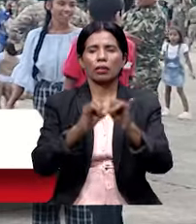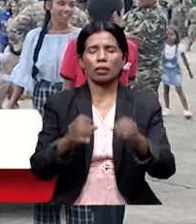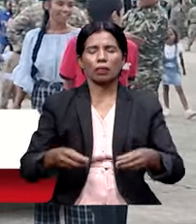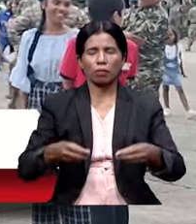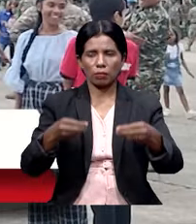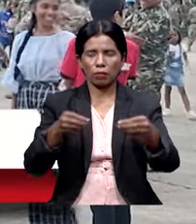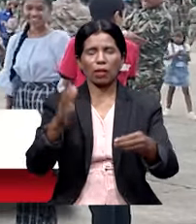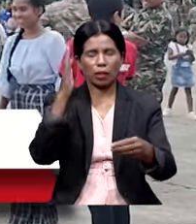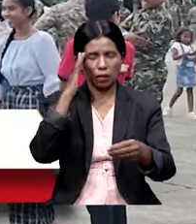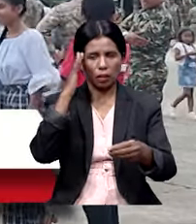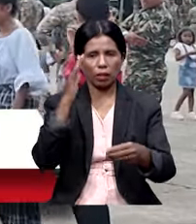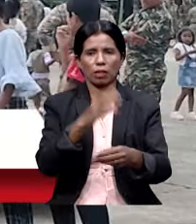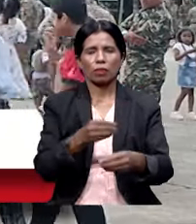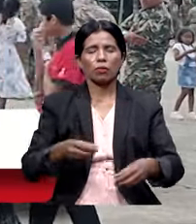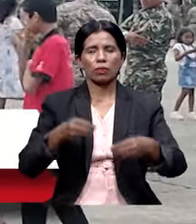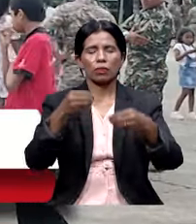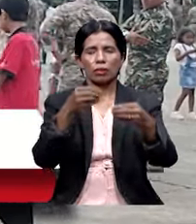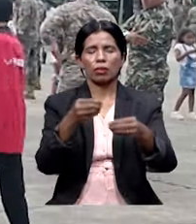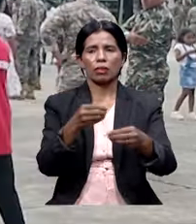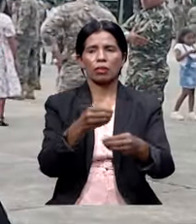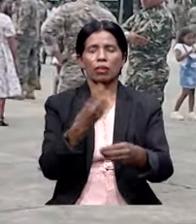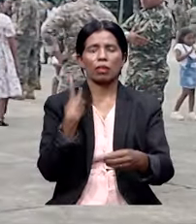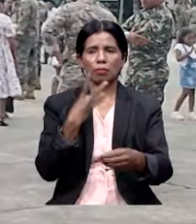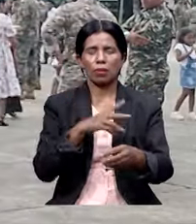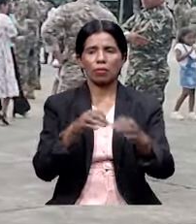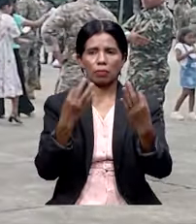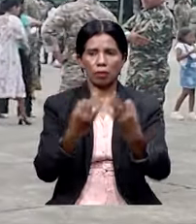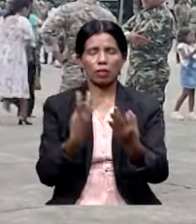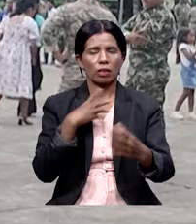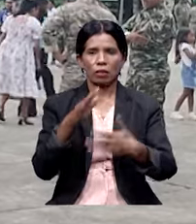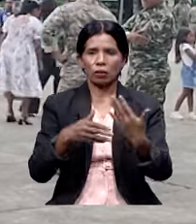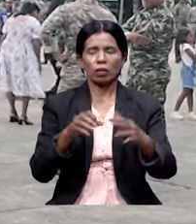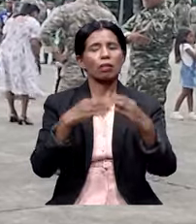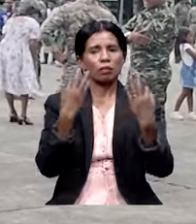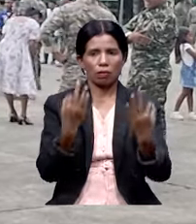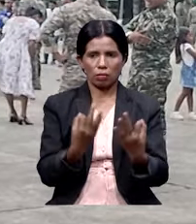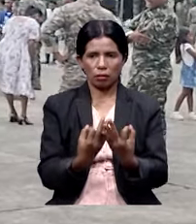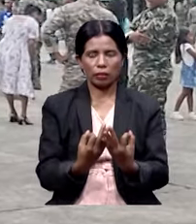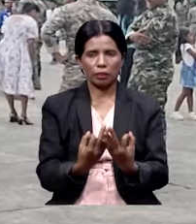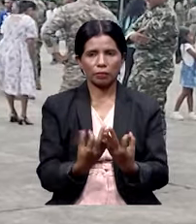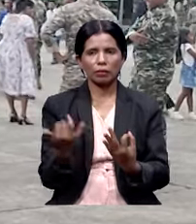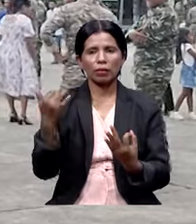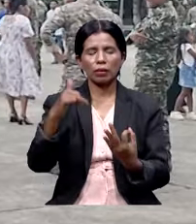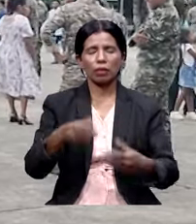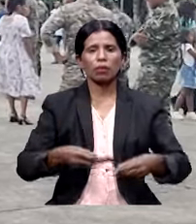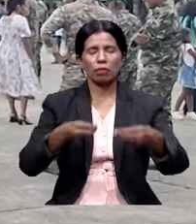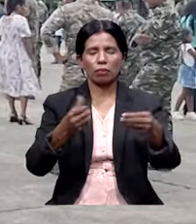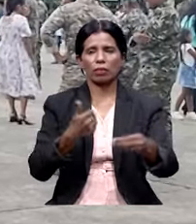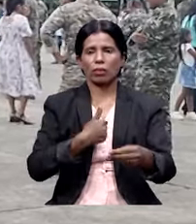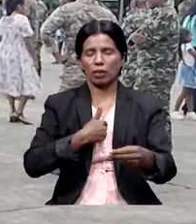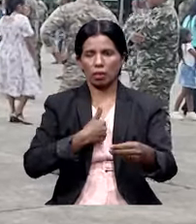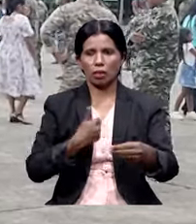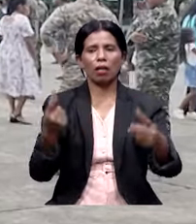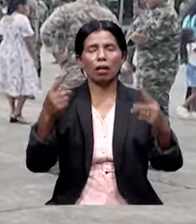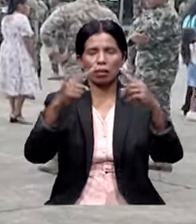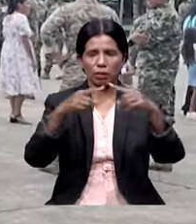pero considero una, mi familia, o Itajo tenía familia, y durante ese dedica, se